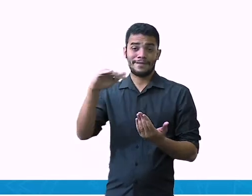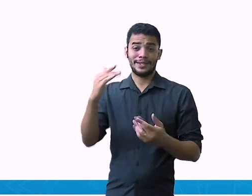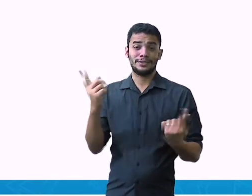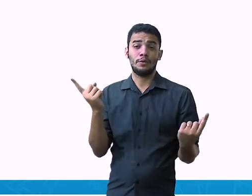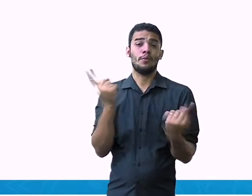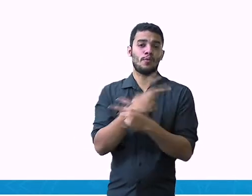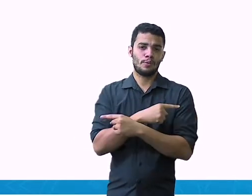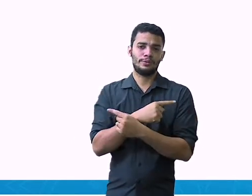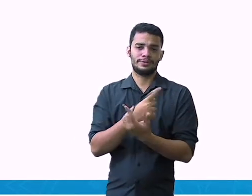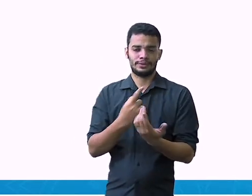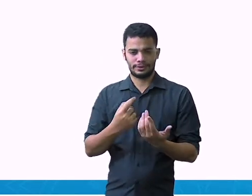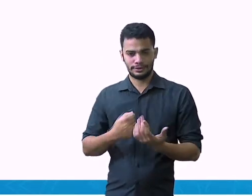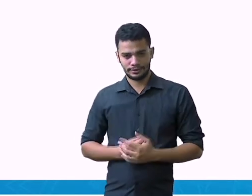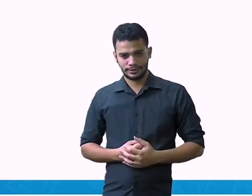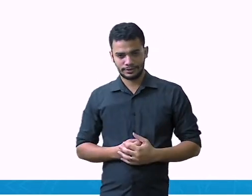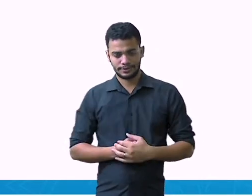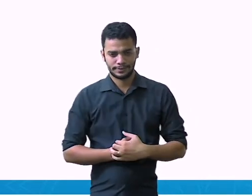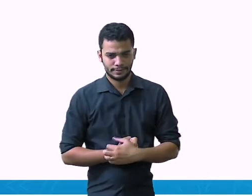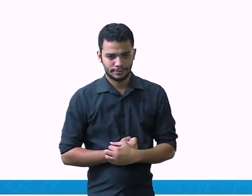imprópria.